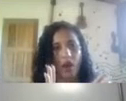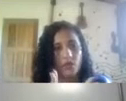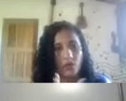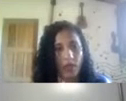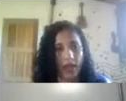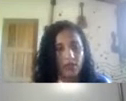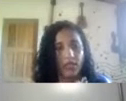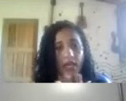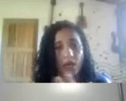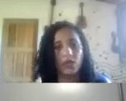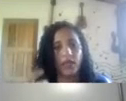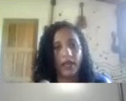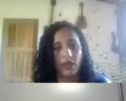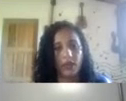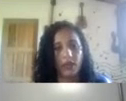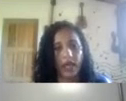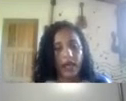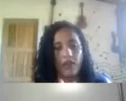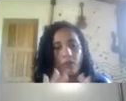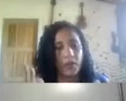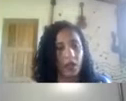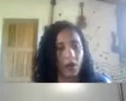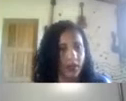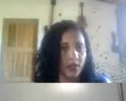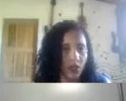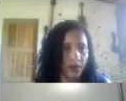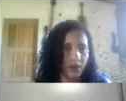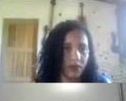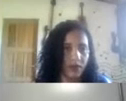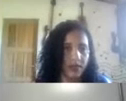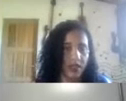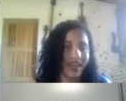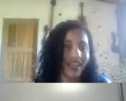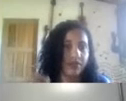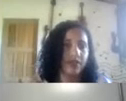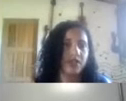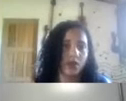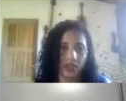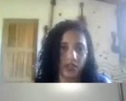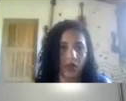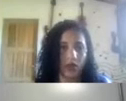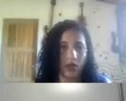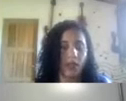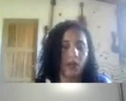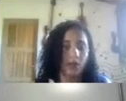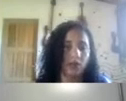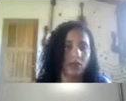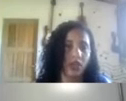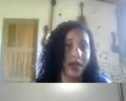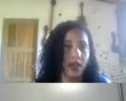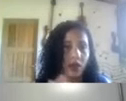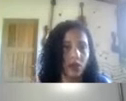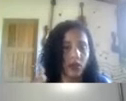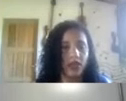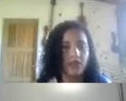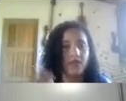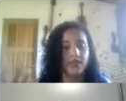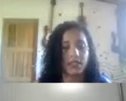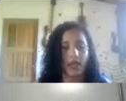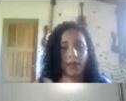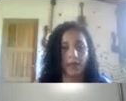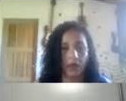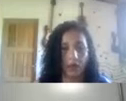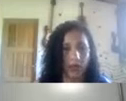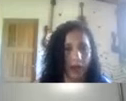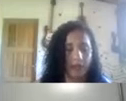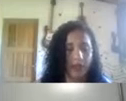relação aos online. E aí, quando ela retornar, eu vou pedir para ela contar essa história para vocês, porque ela vivenciou a história. Então, ninguém melhor do que quem